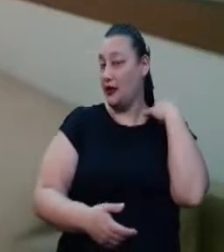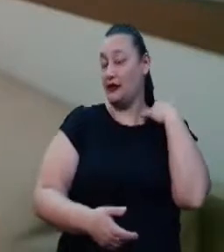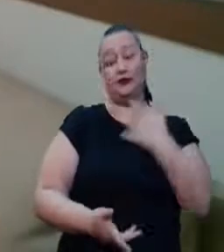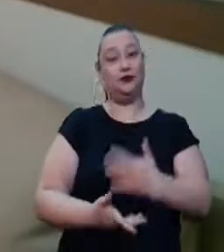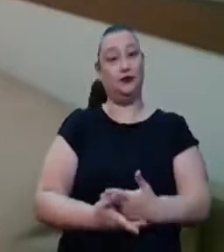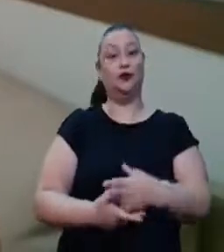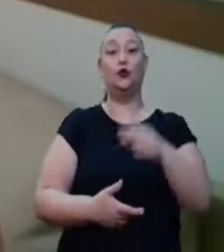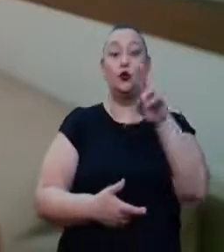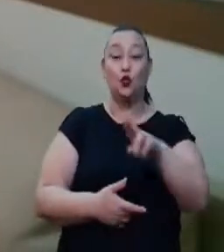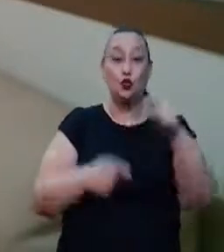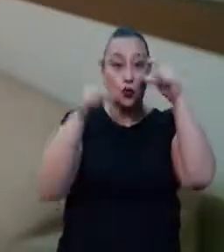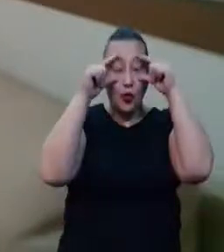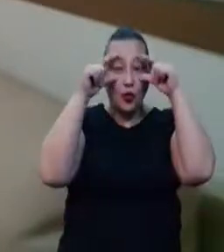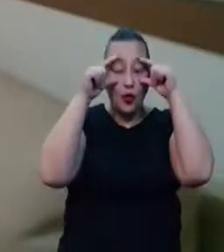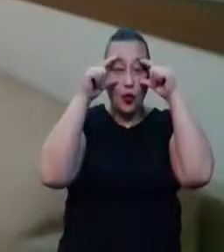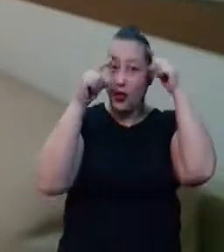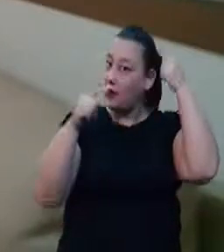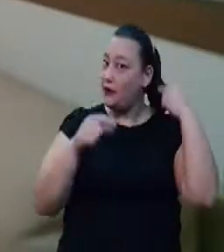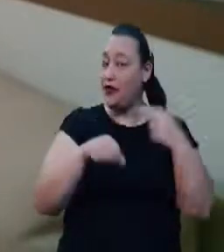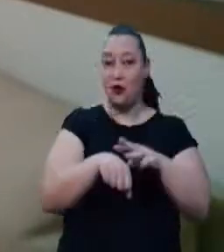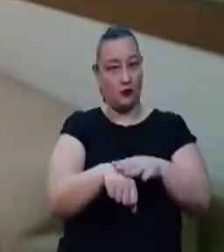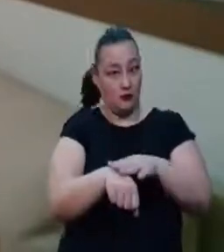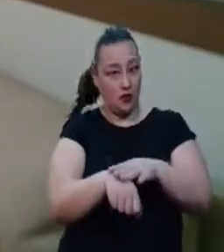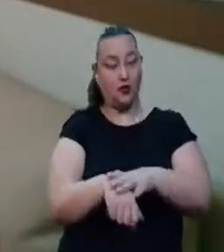uso óculos, cabelo moreno,